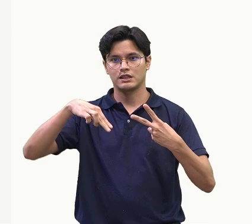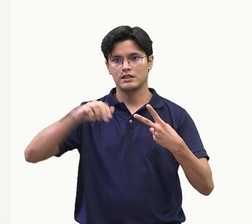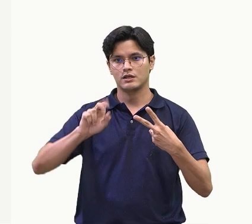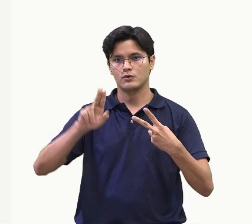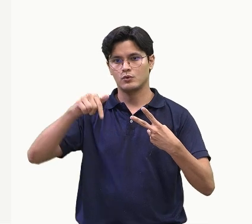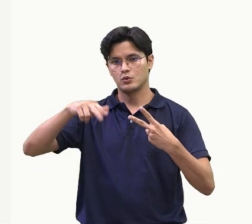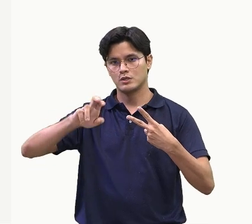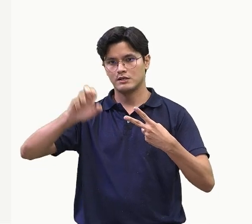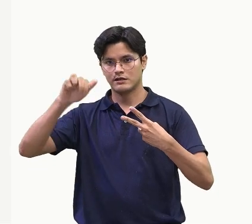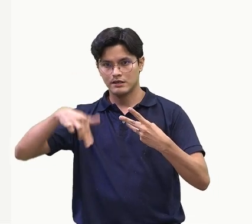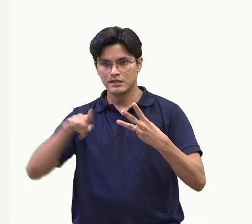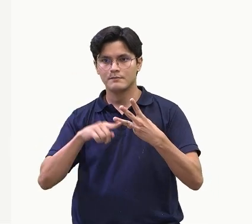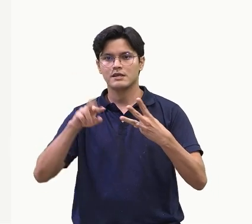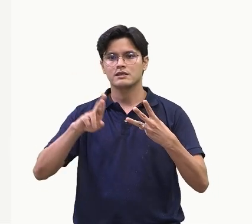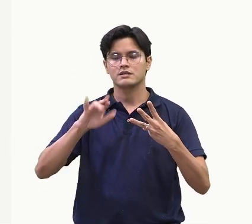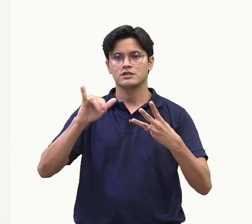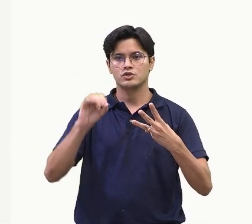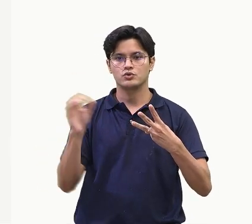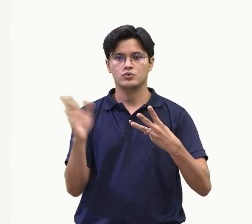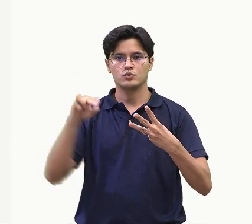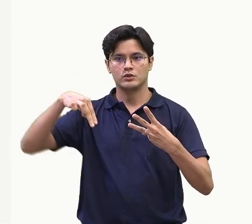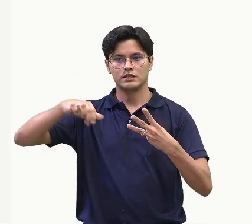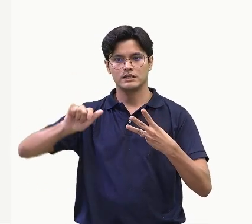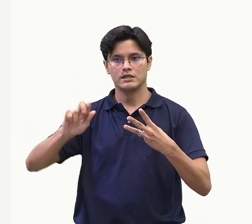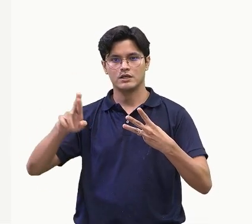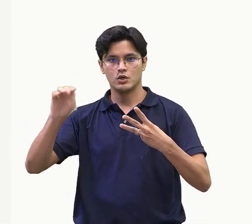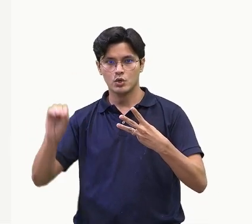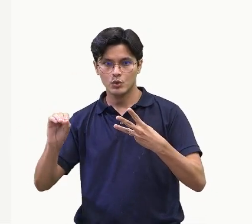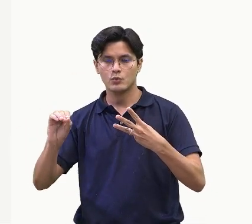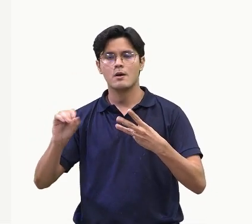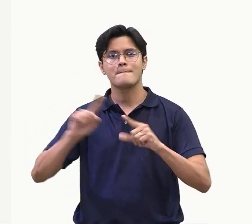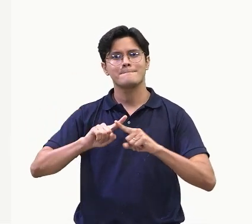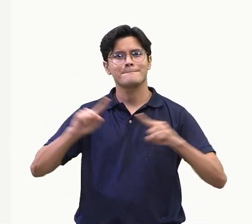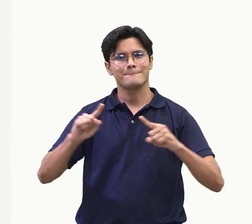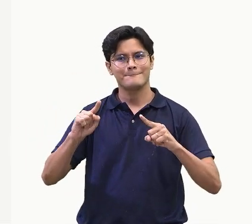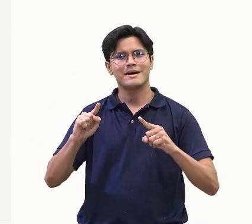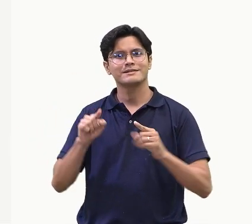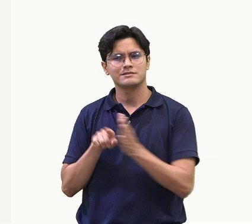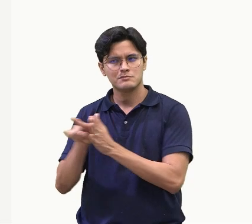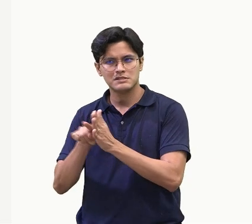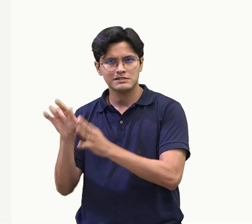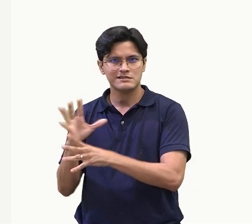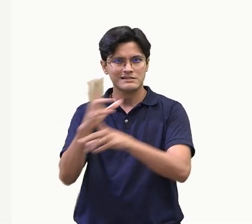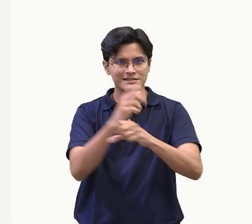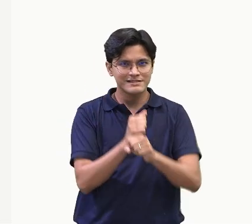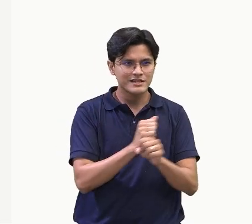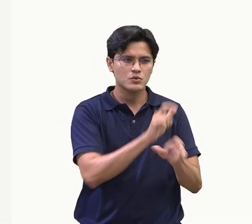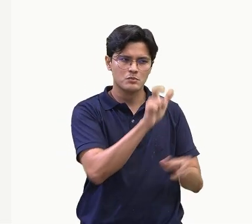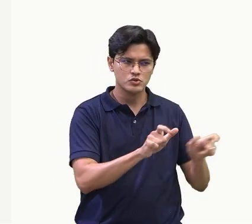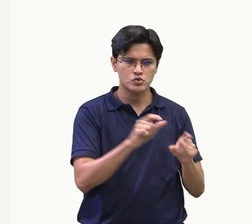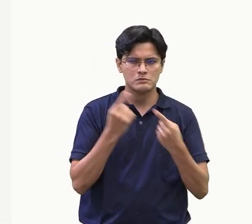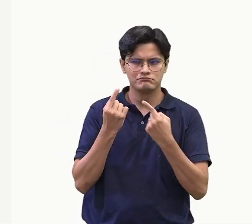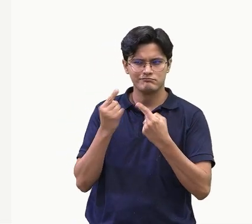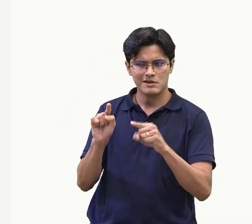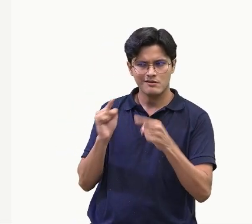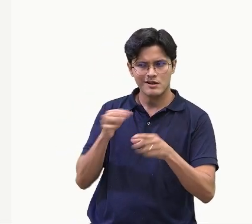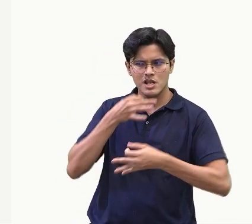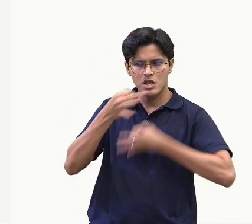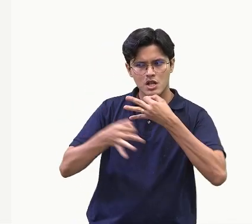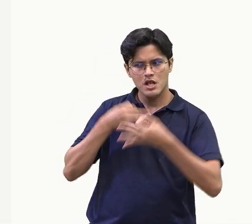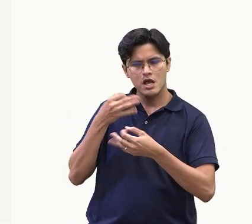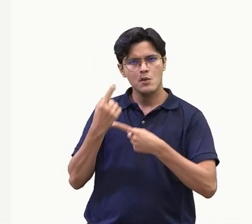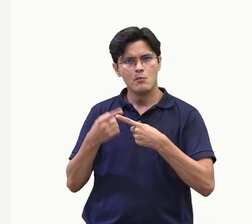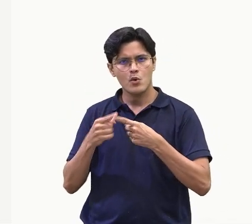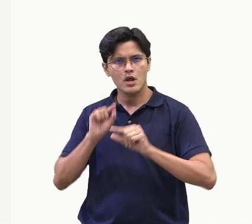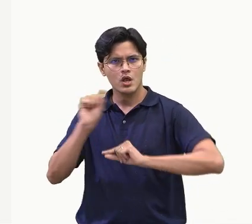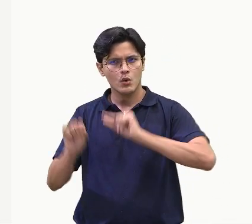Mapuche. No entanto, esse censo levou diversas críticas, porque ele subestimou a população Mapuche,